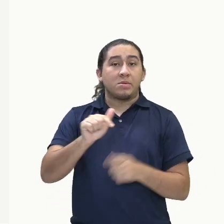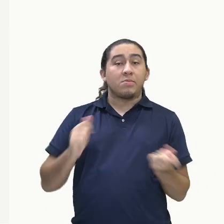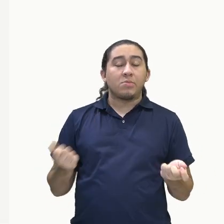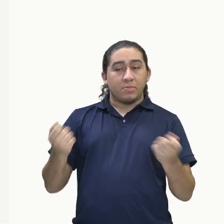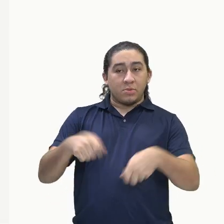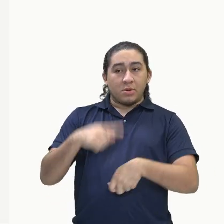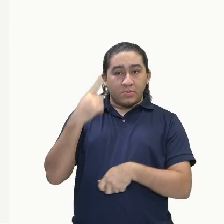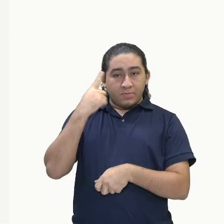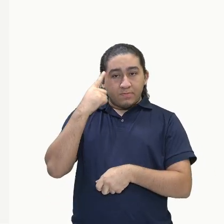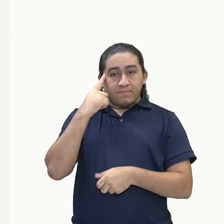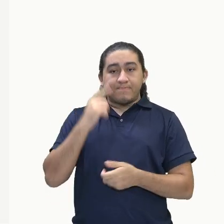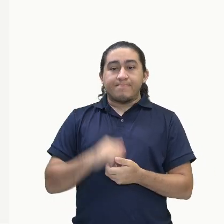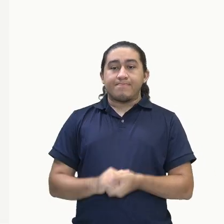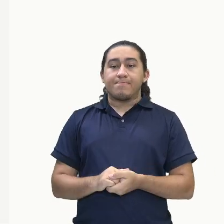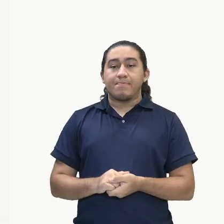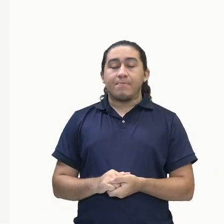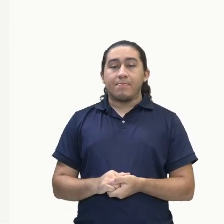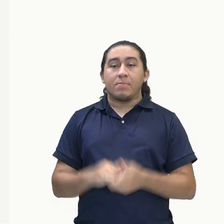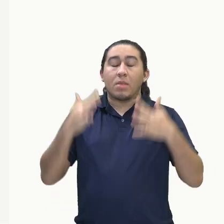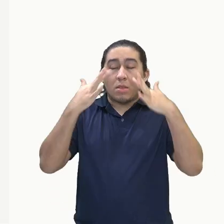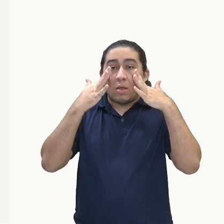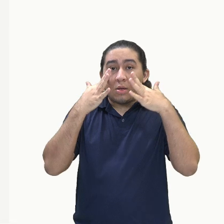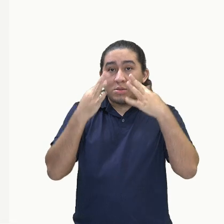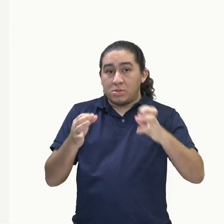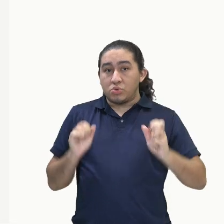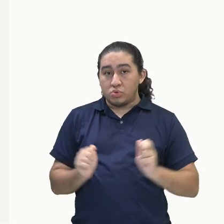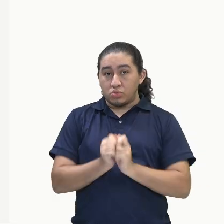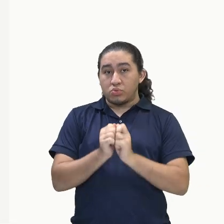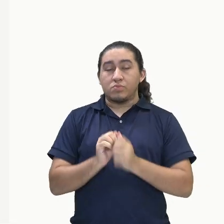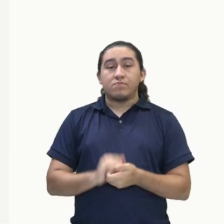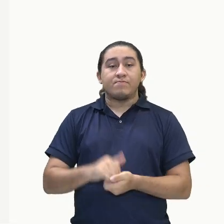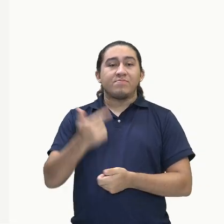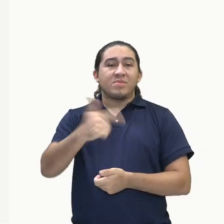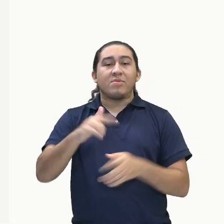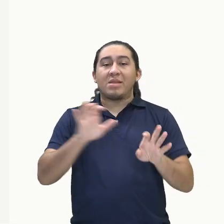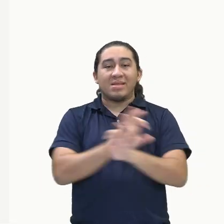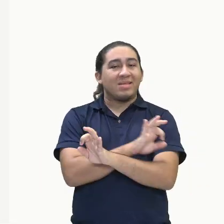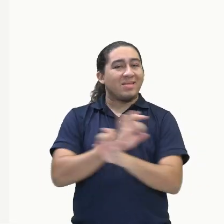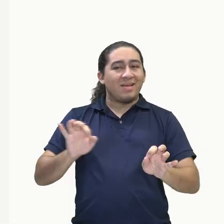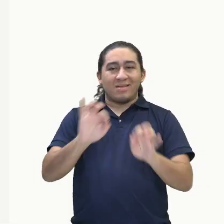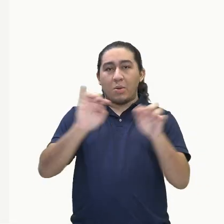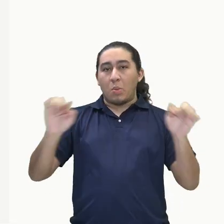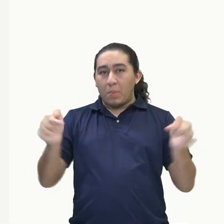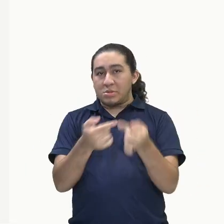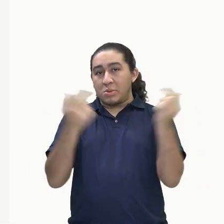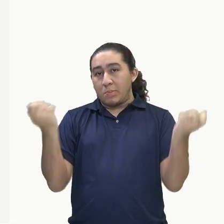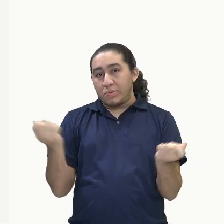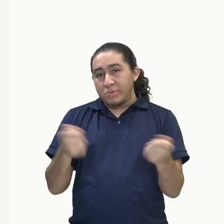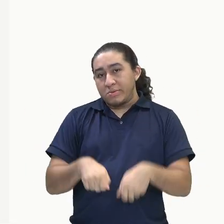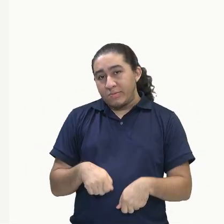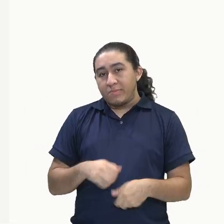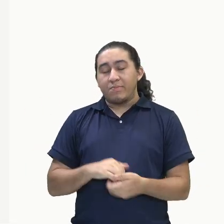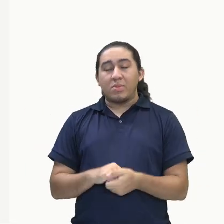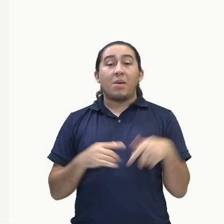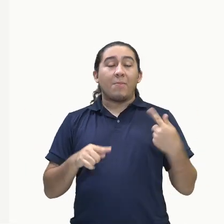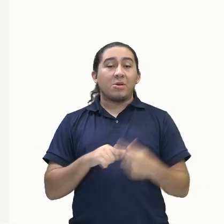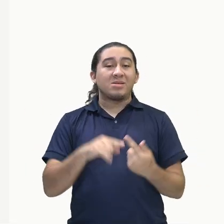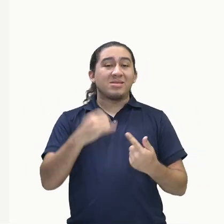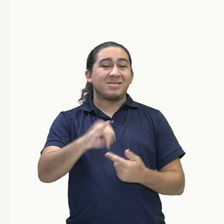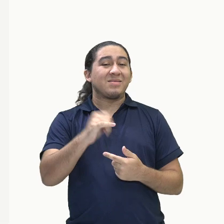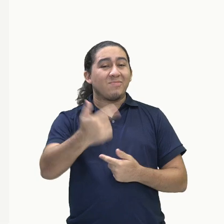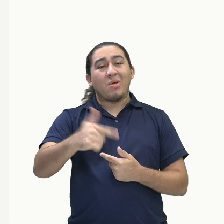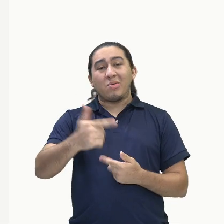probabilidade? Observe comigo que não tem nenhuma combinação possível, certo? Se não tem nenhuma